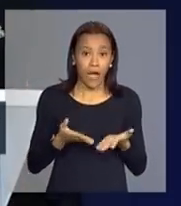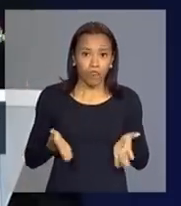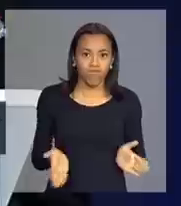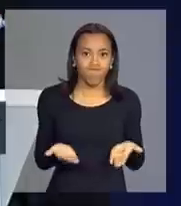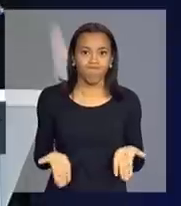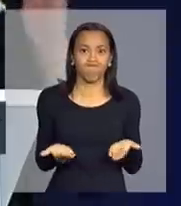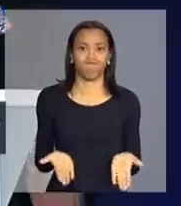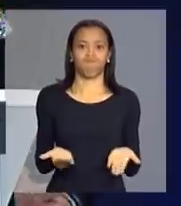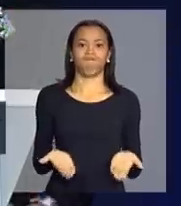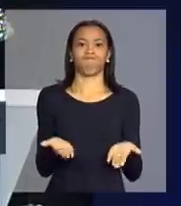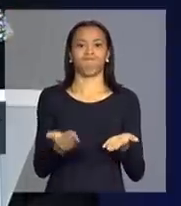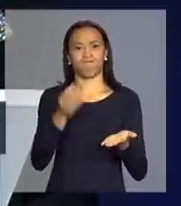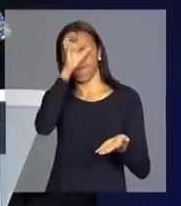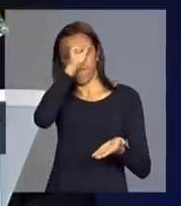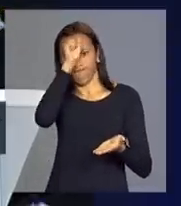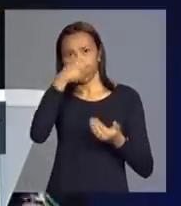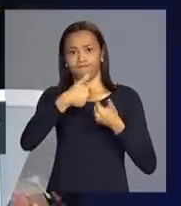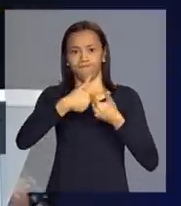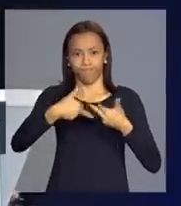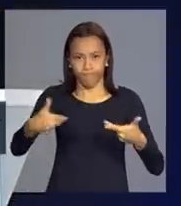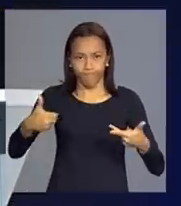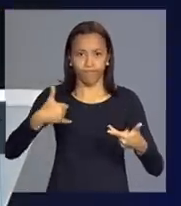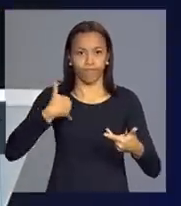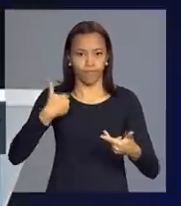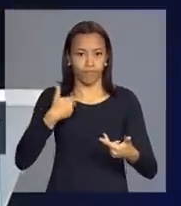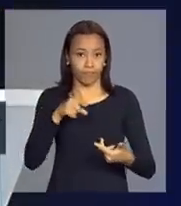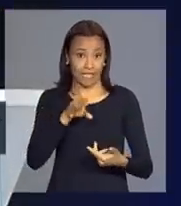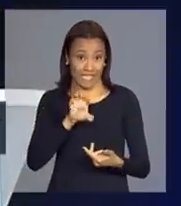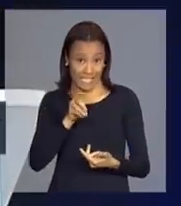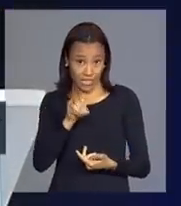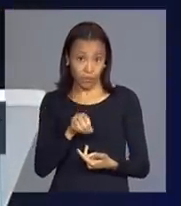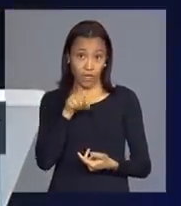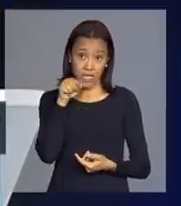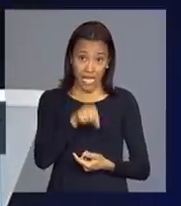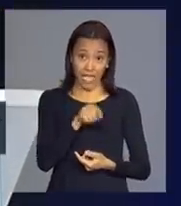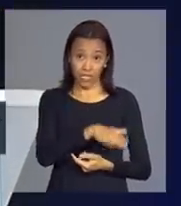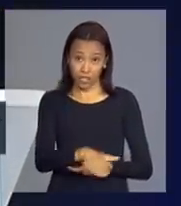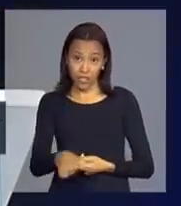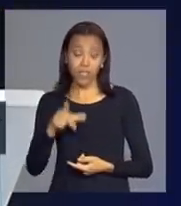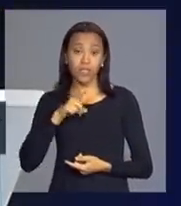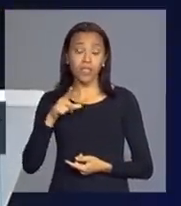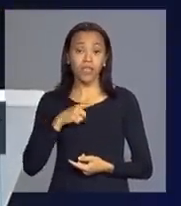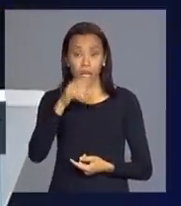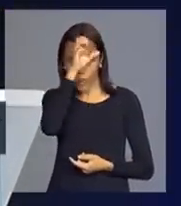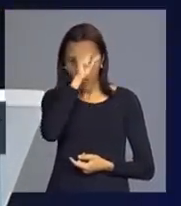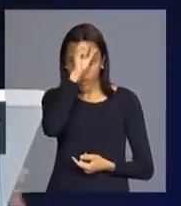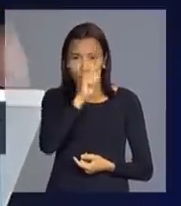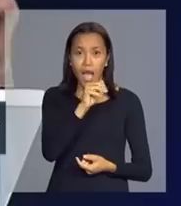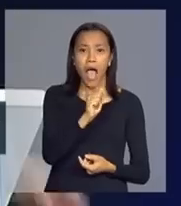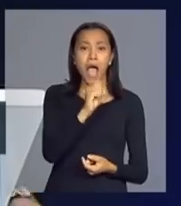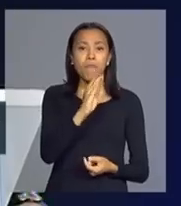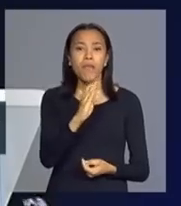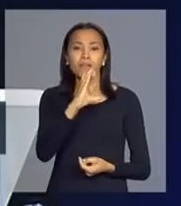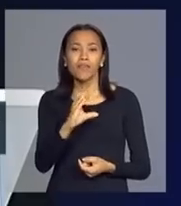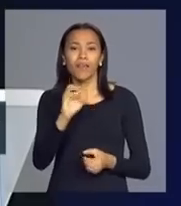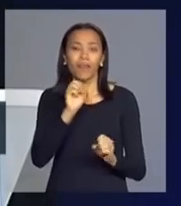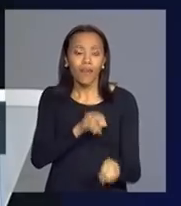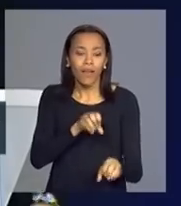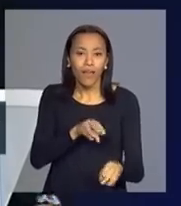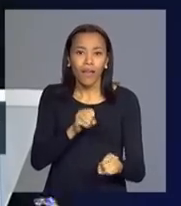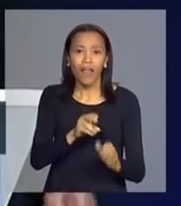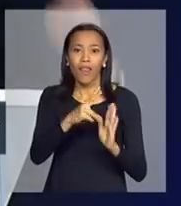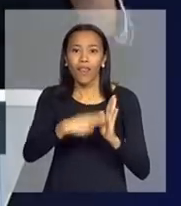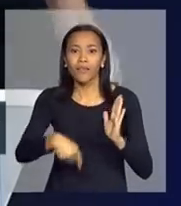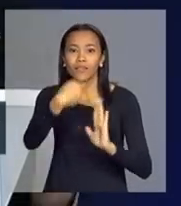nossas crianças na mais tenra idade, para que também elas tenham alfabetização na idade certa, 8 anos.